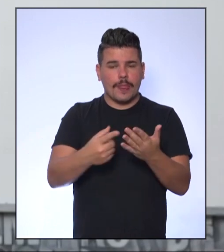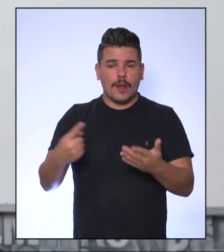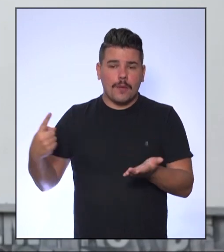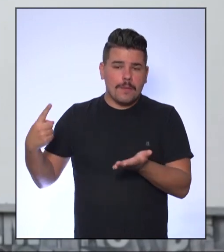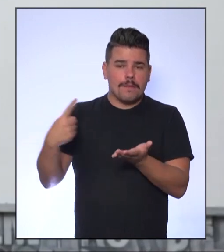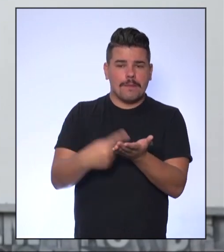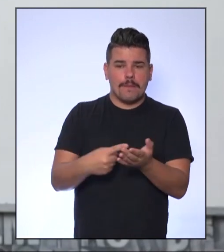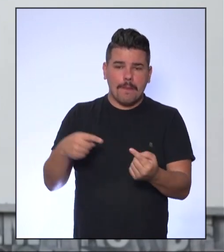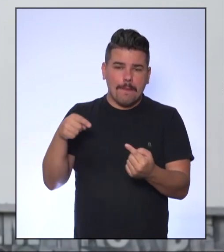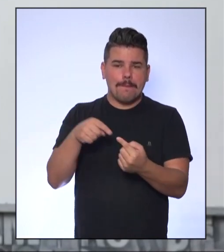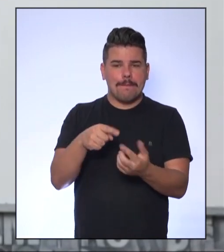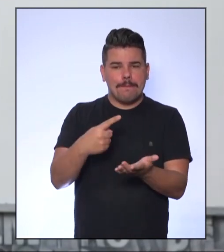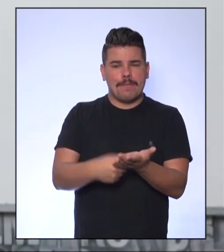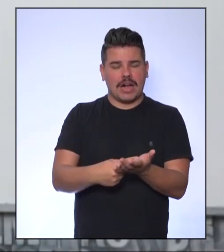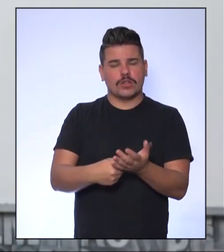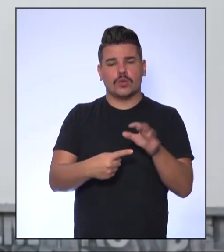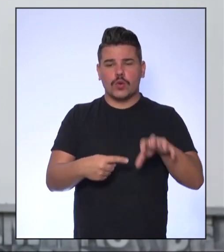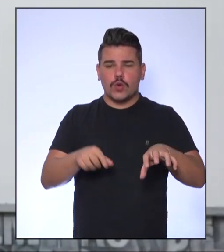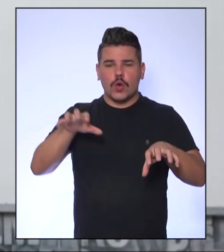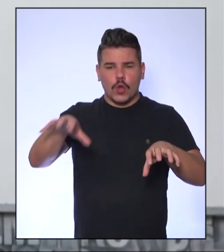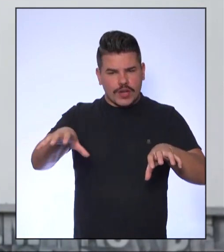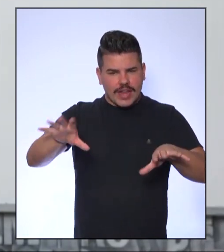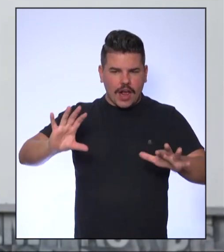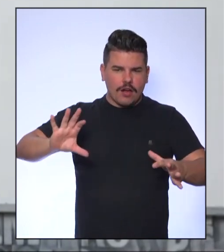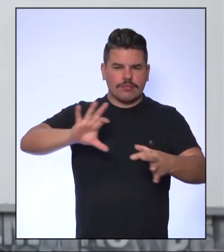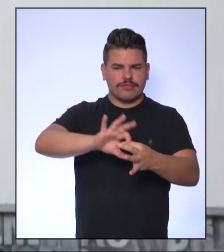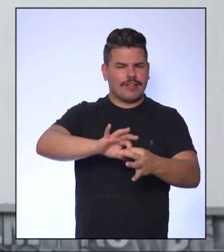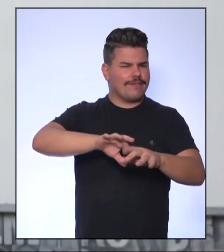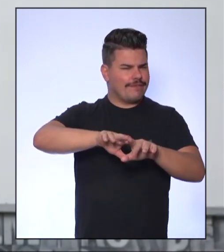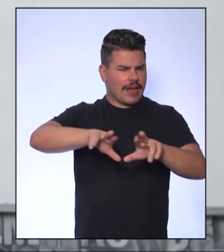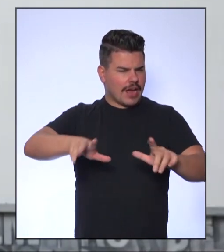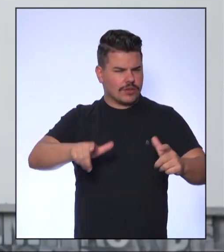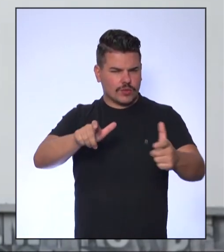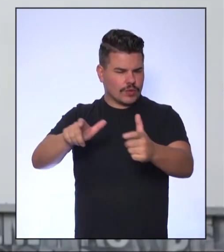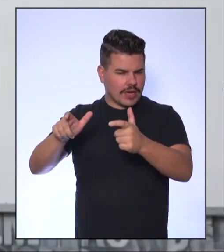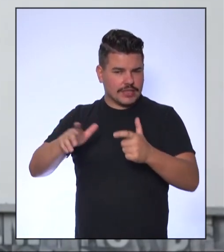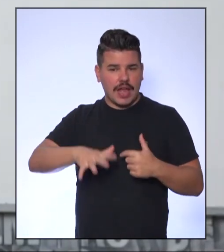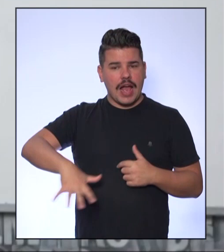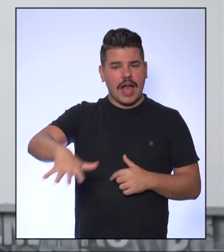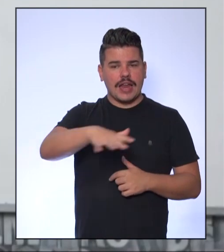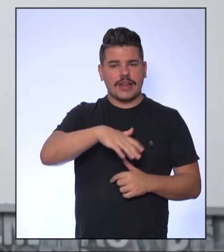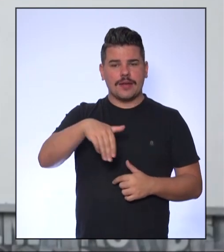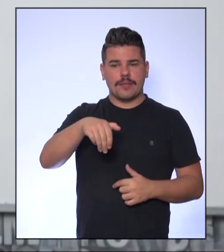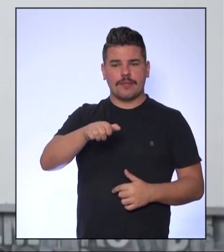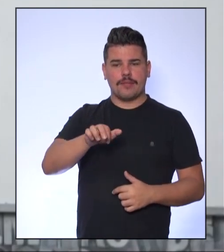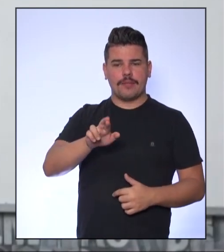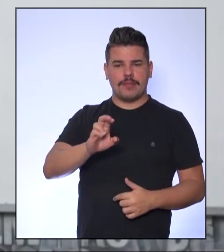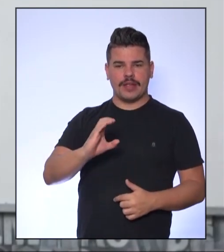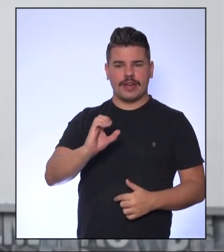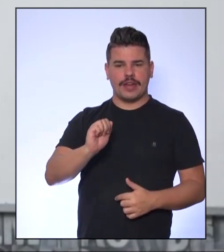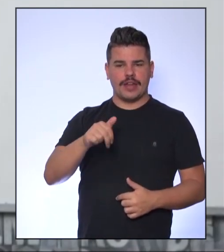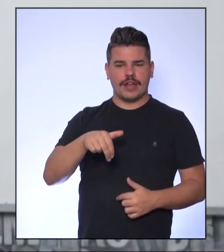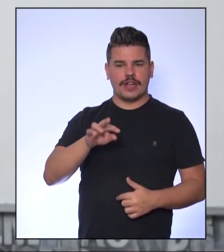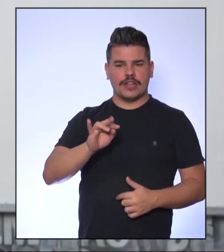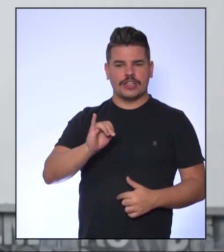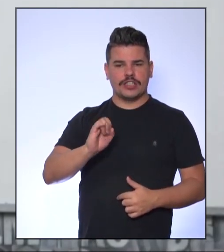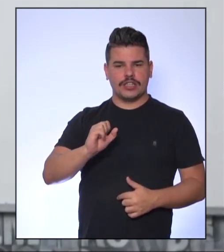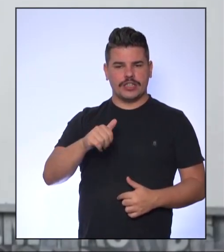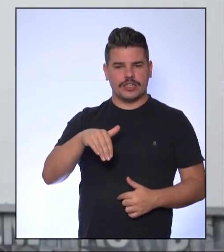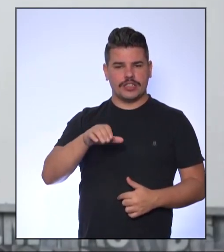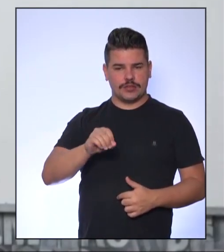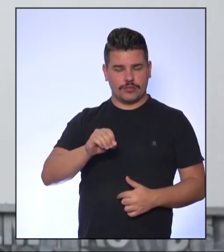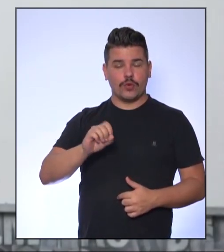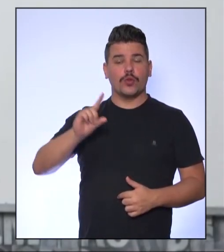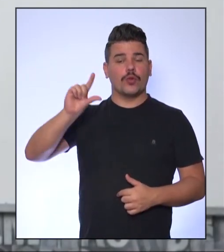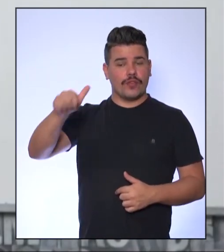exclusivo metropolitano, várias bases mercantilistas. Se der tempo, a gente fala um pouquinho dele para você nessa aula ainda hoje, tá? No finalzinho, sobrar um tempinho, eu já